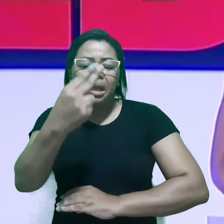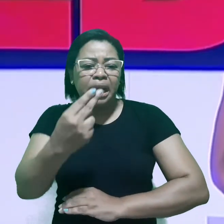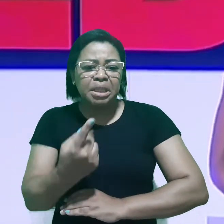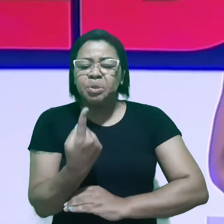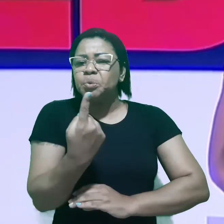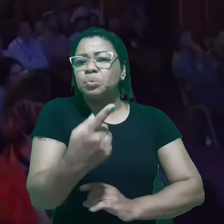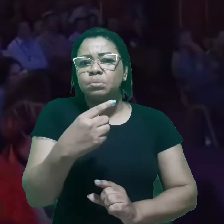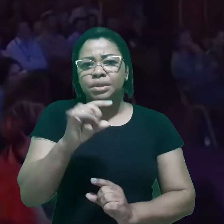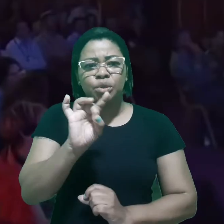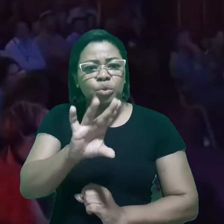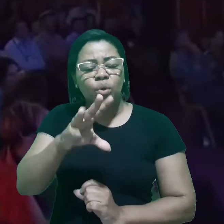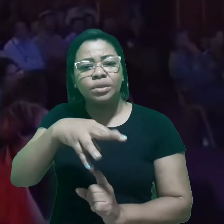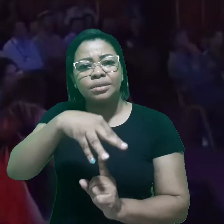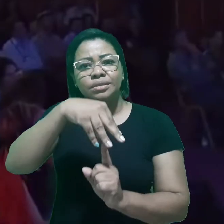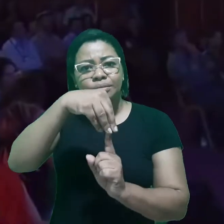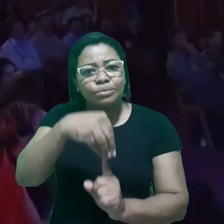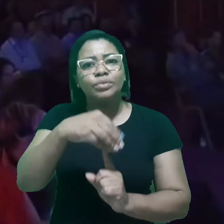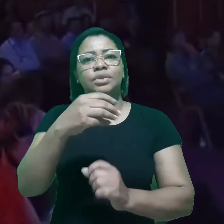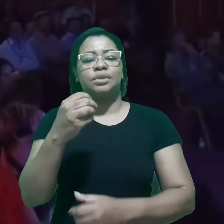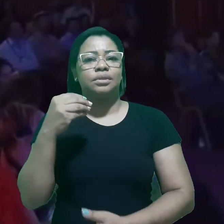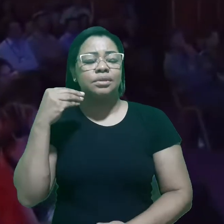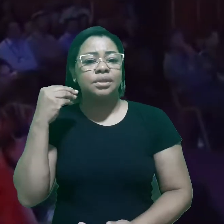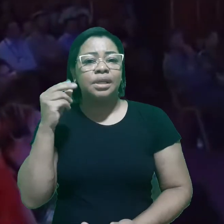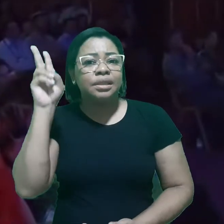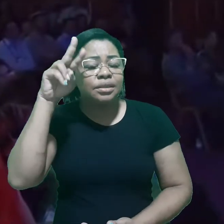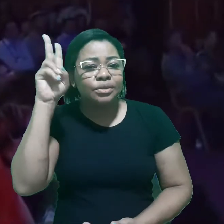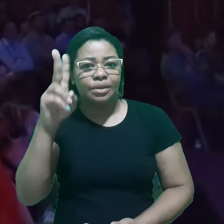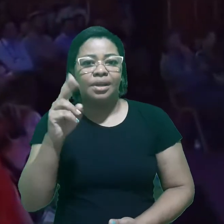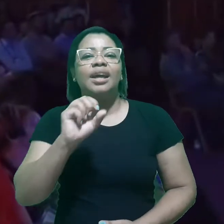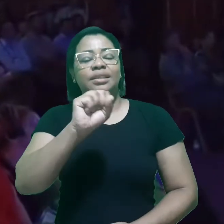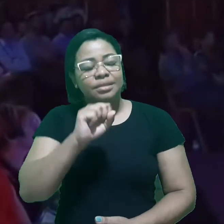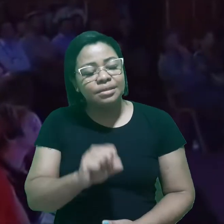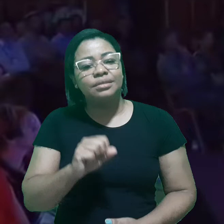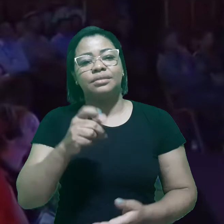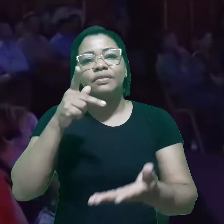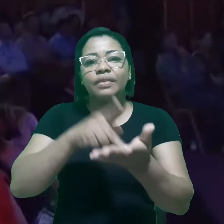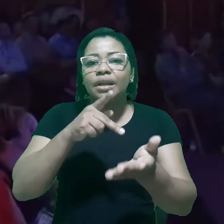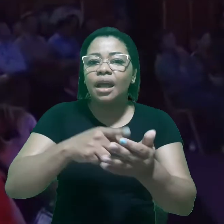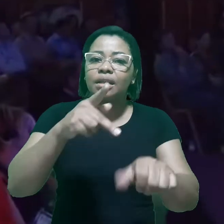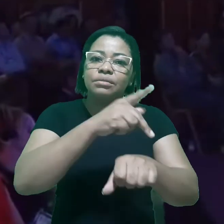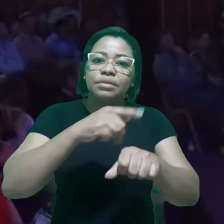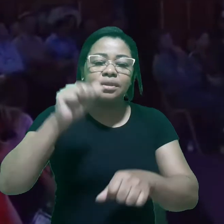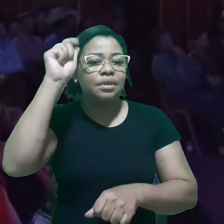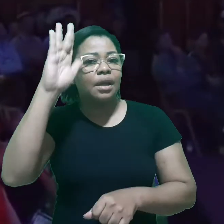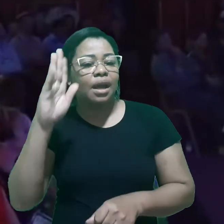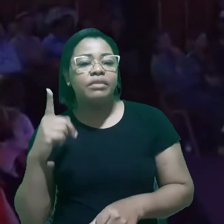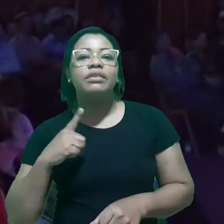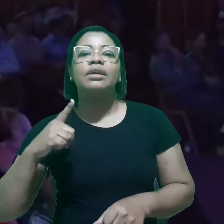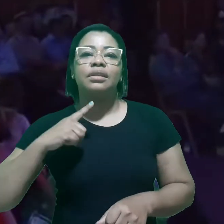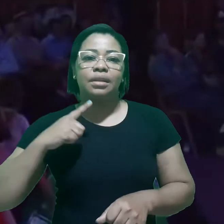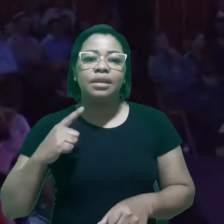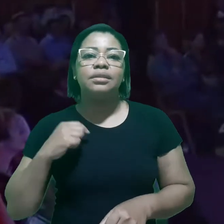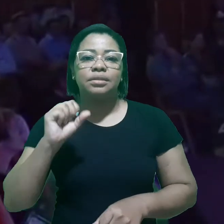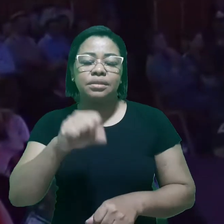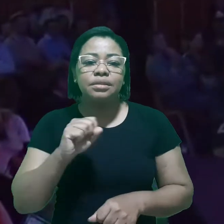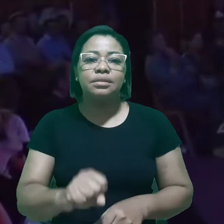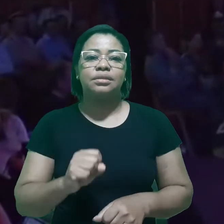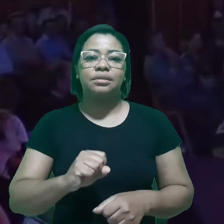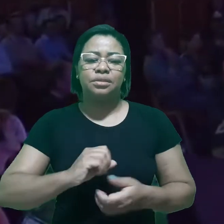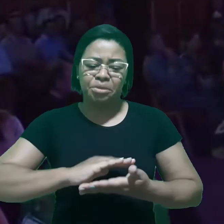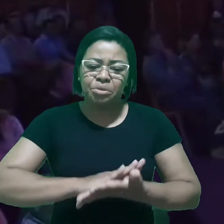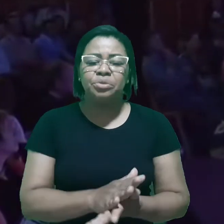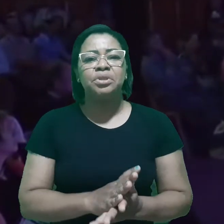de catástrofes. Há as enormes, como as terríveis violações no Congo. E há as depressivas, como o fato de 5.000